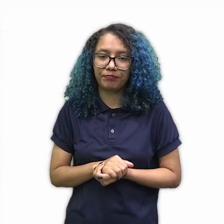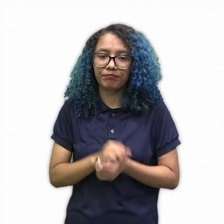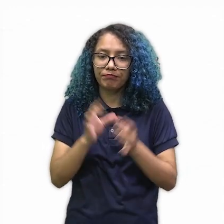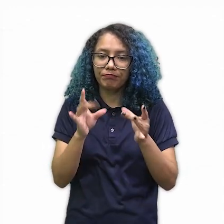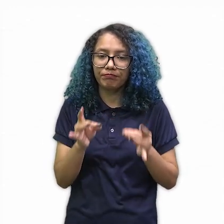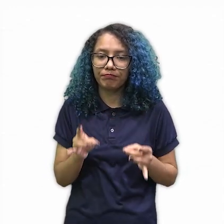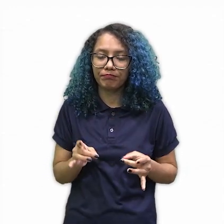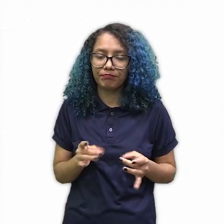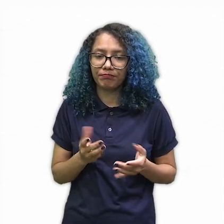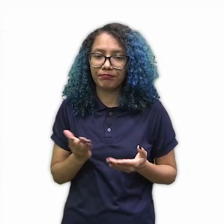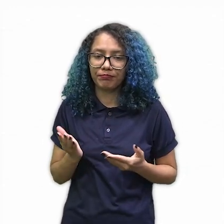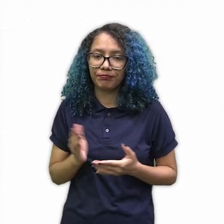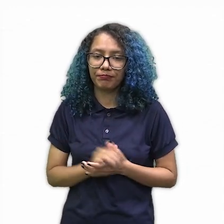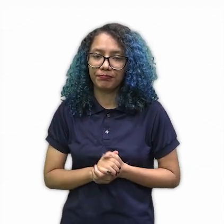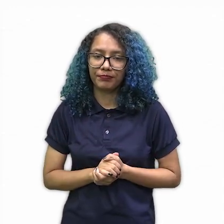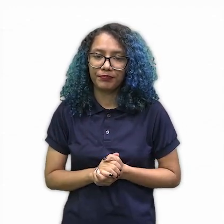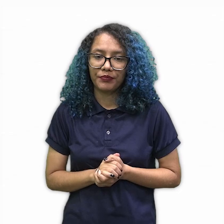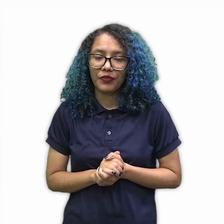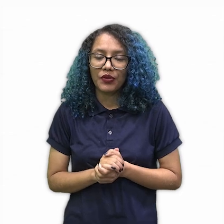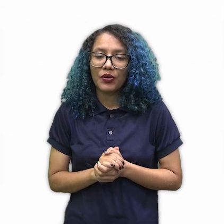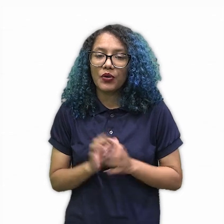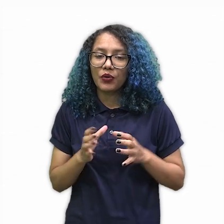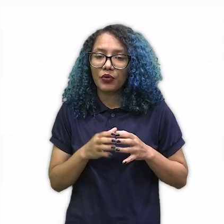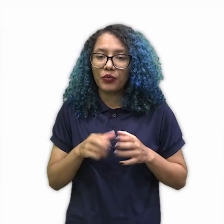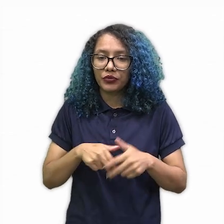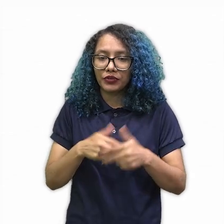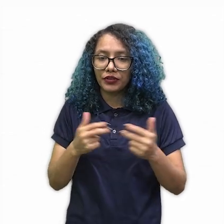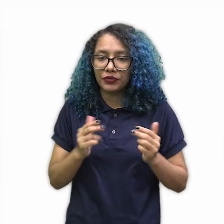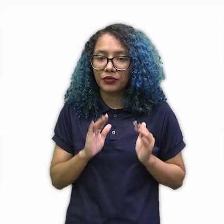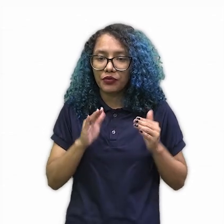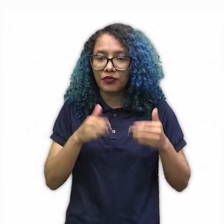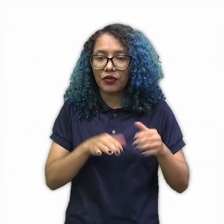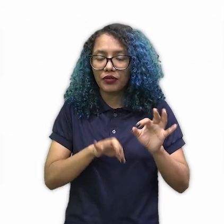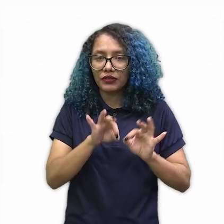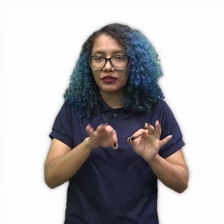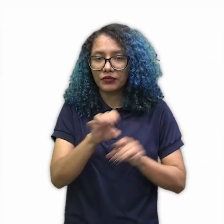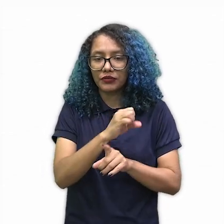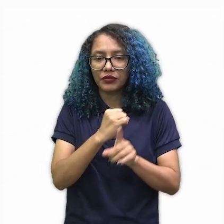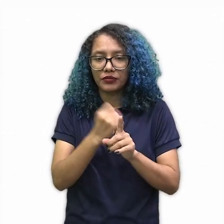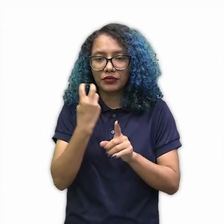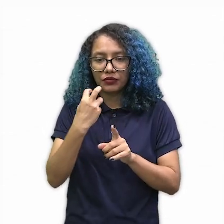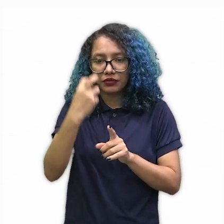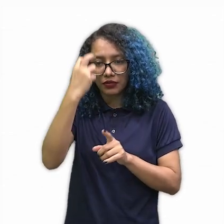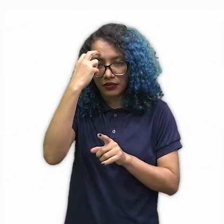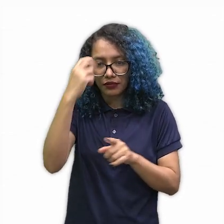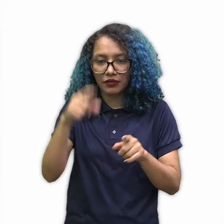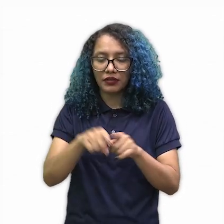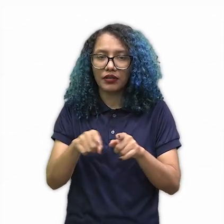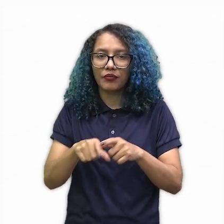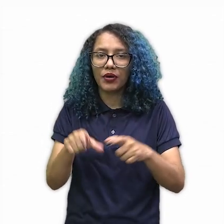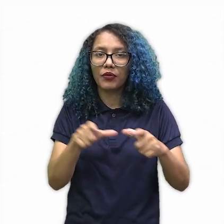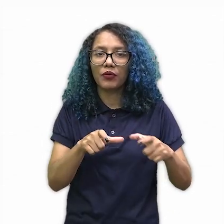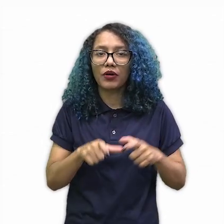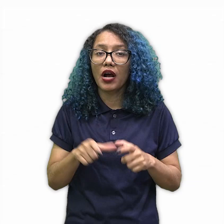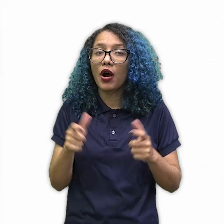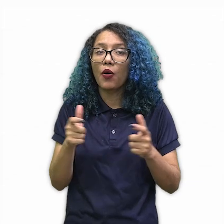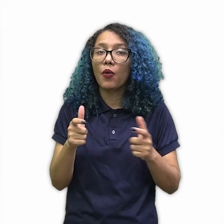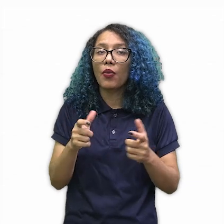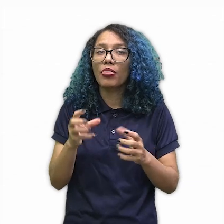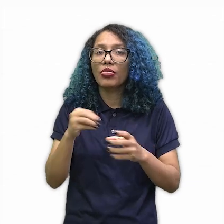E o nosso detalhamento, grupos étnicos, suas organizações socioculturais e